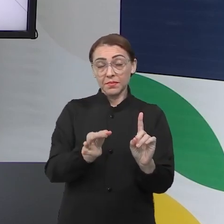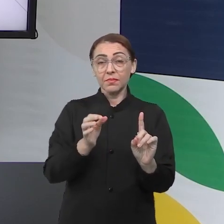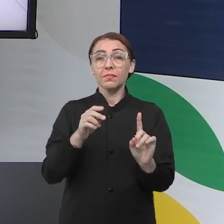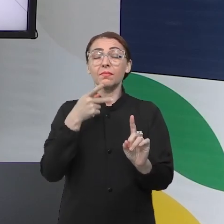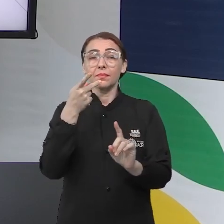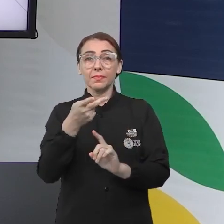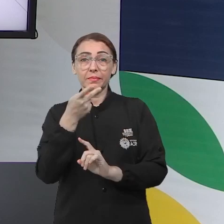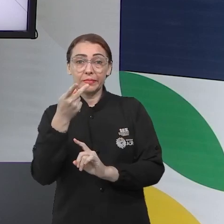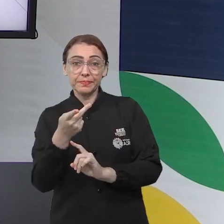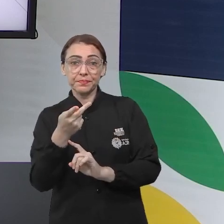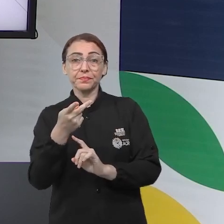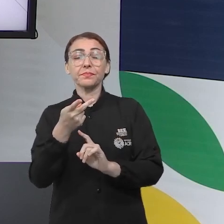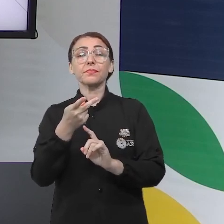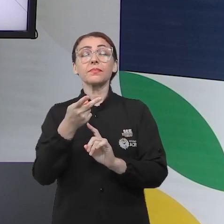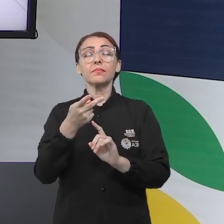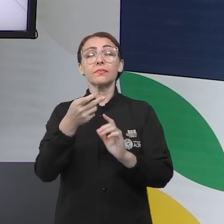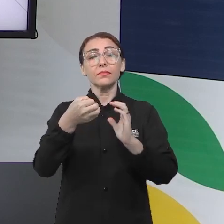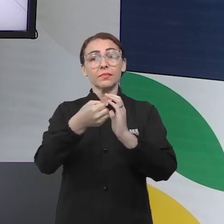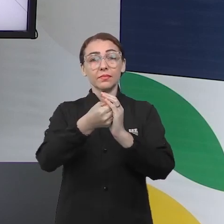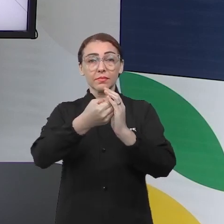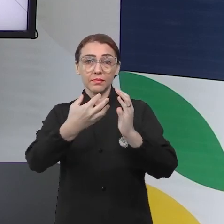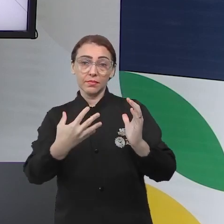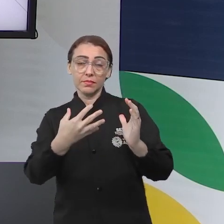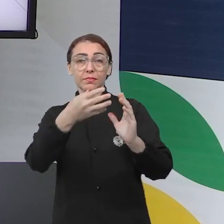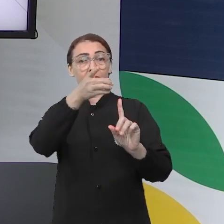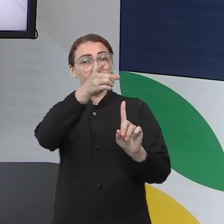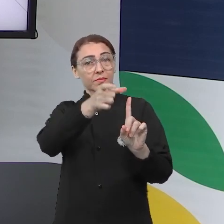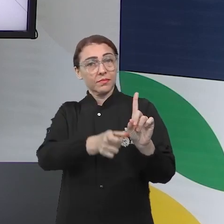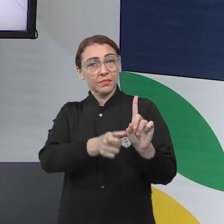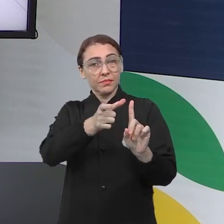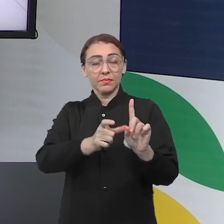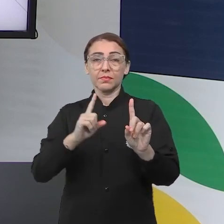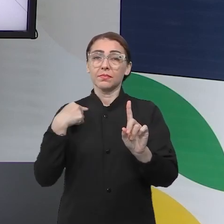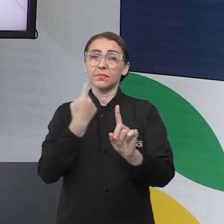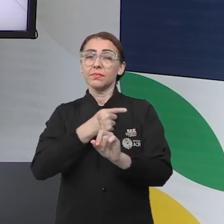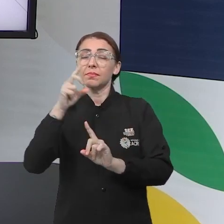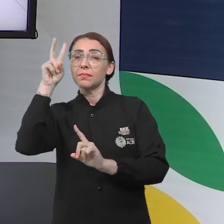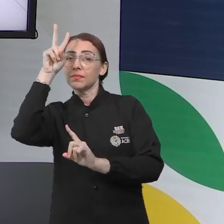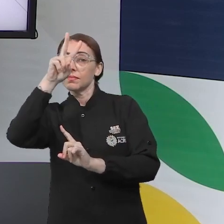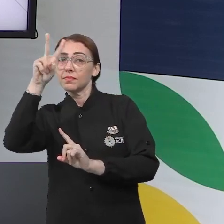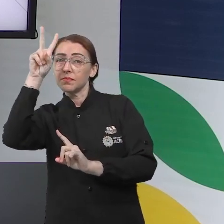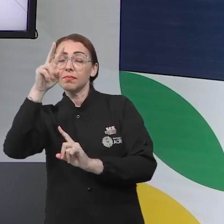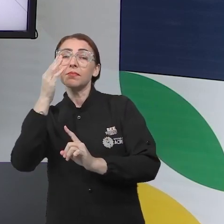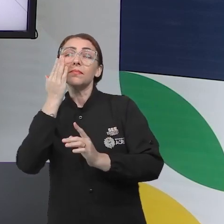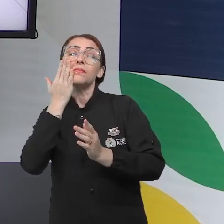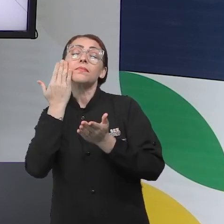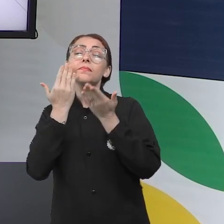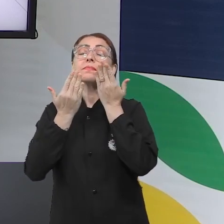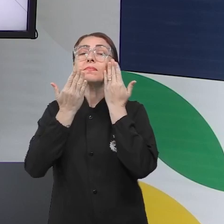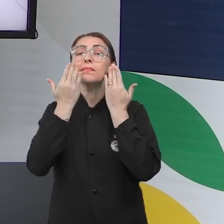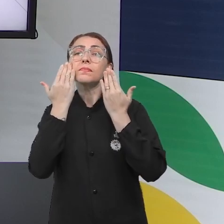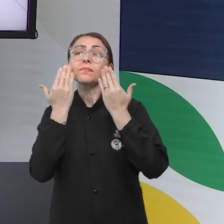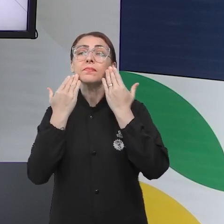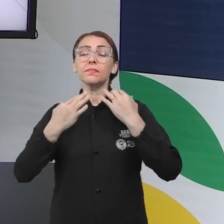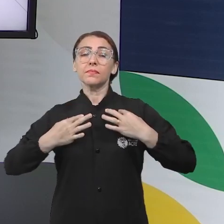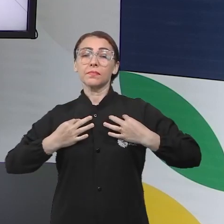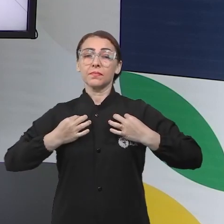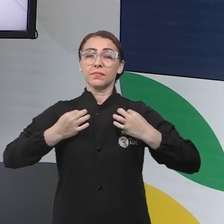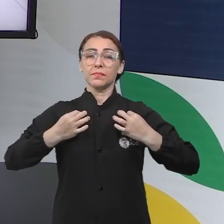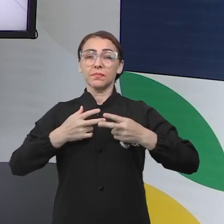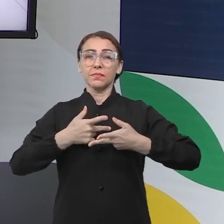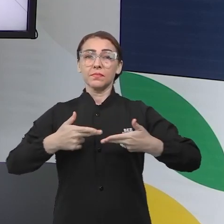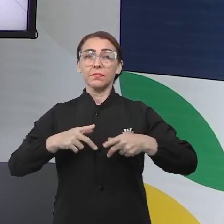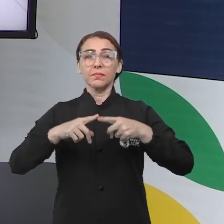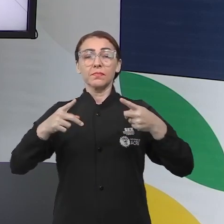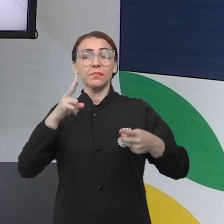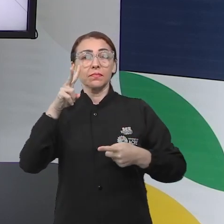gente fala de caracterização de personagens, nós logo lembramos de maquiagem, figurino, mas nós vamos ver